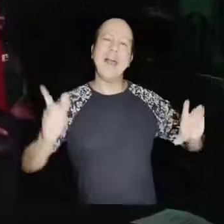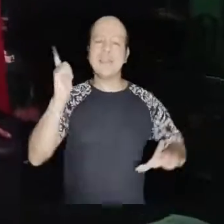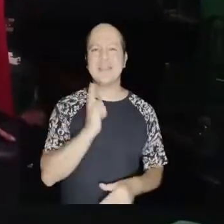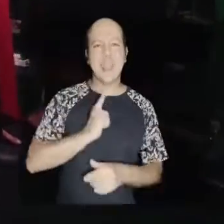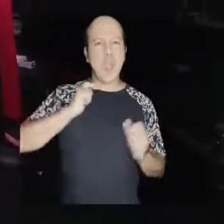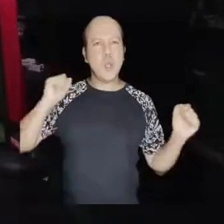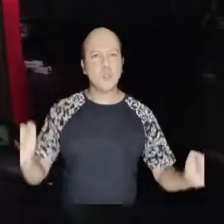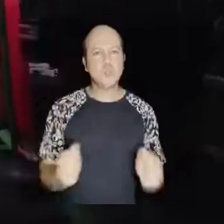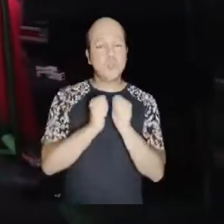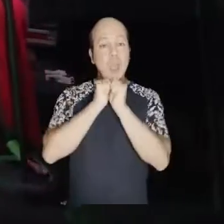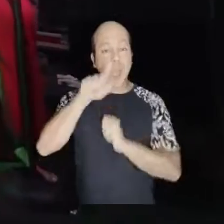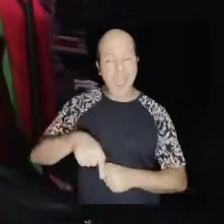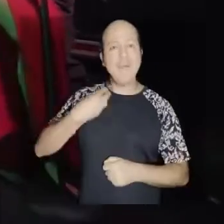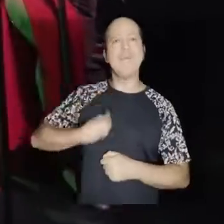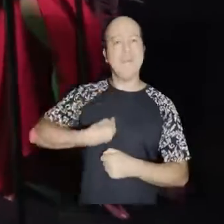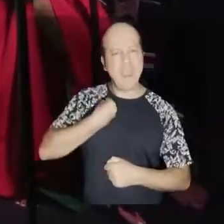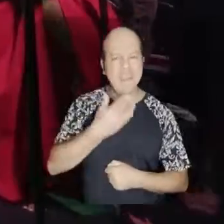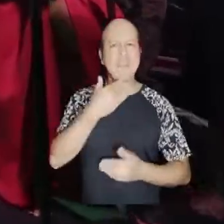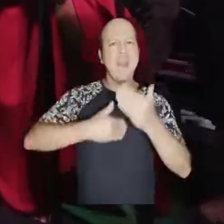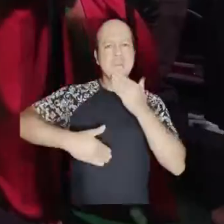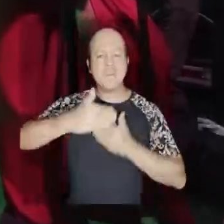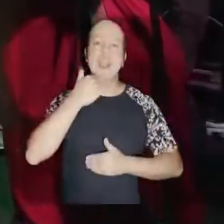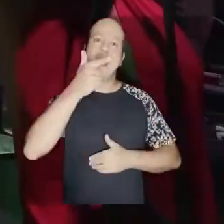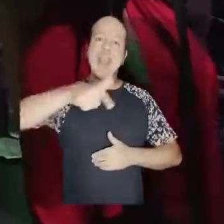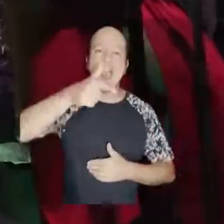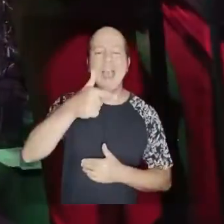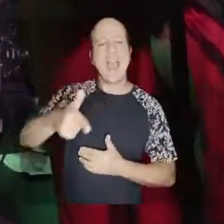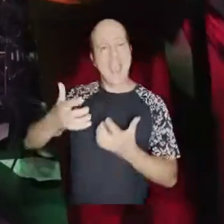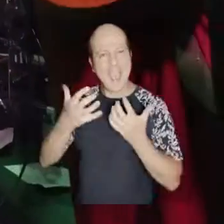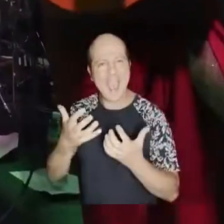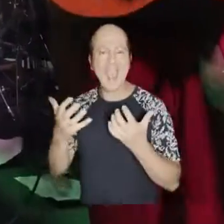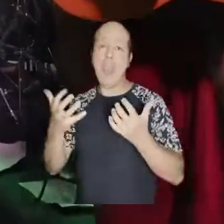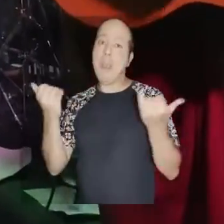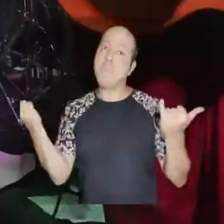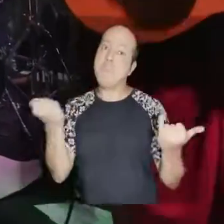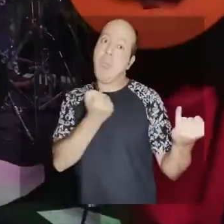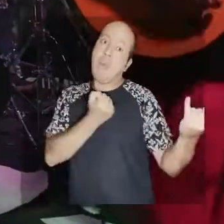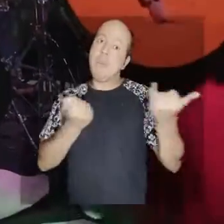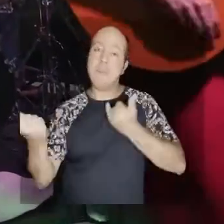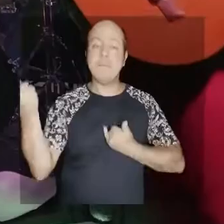O homem que habita em nós, ele quer matar, ele quer